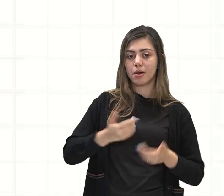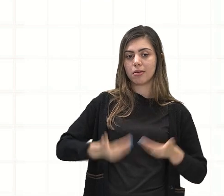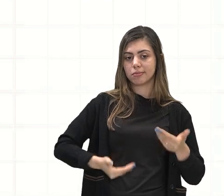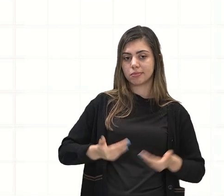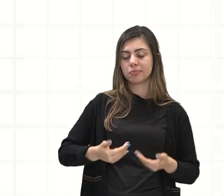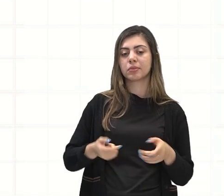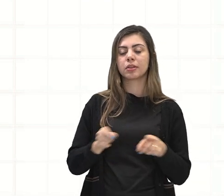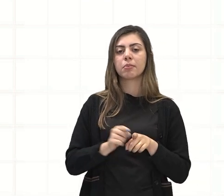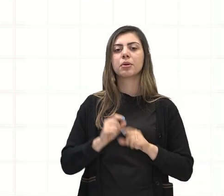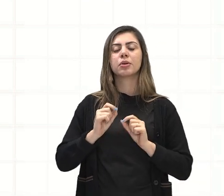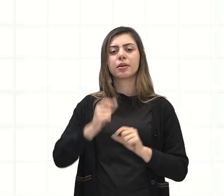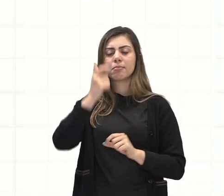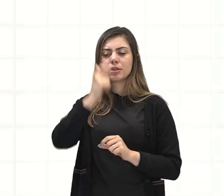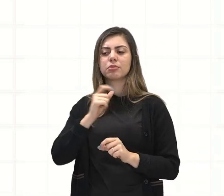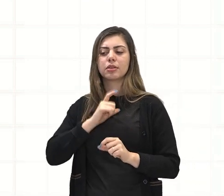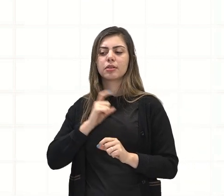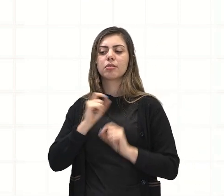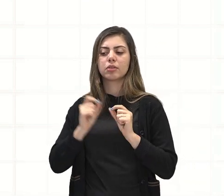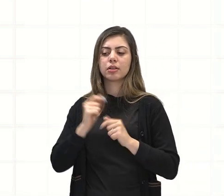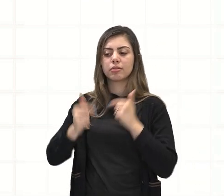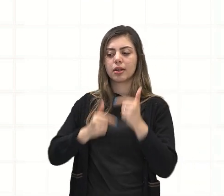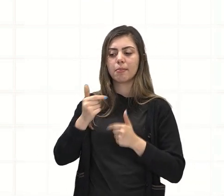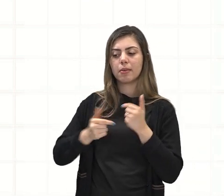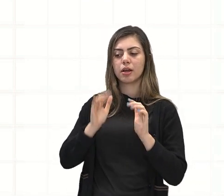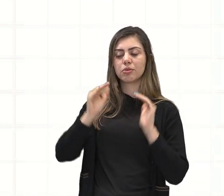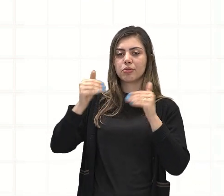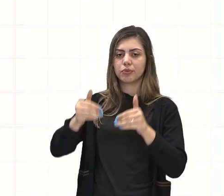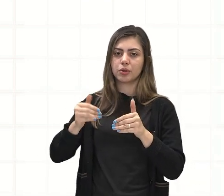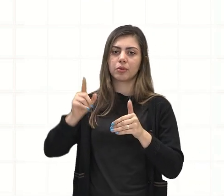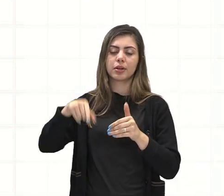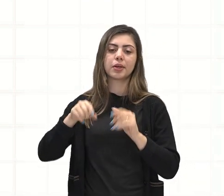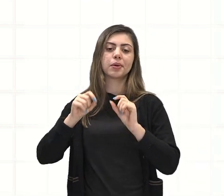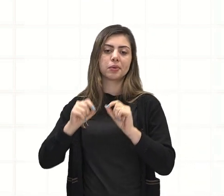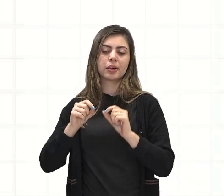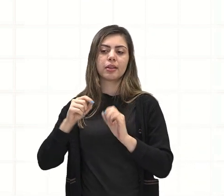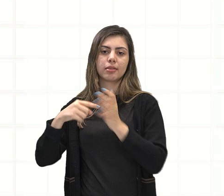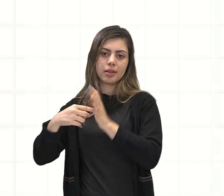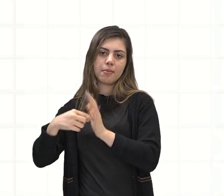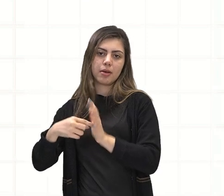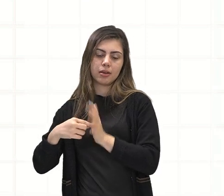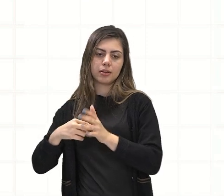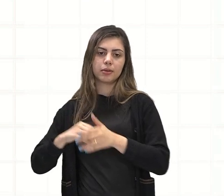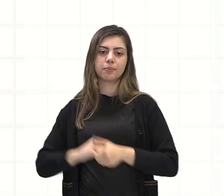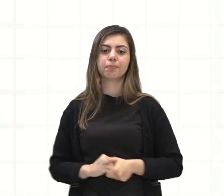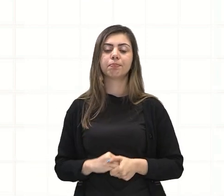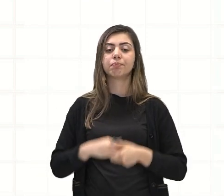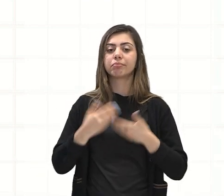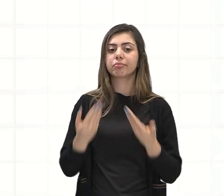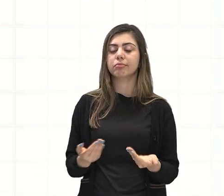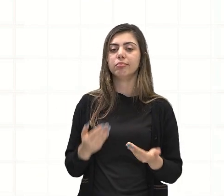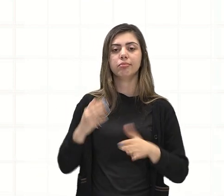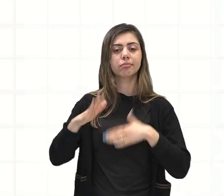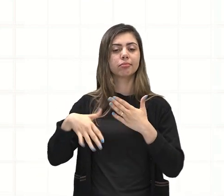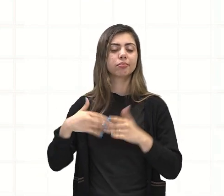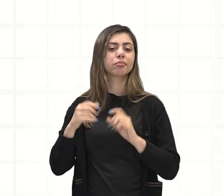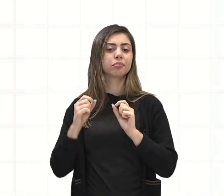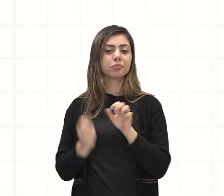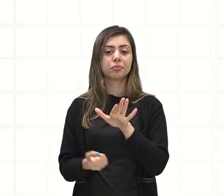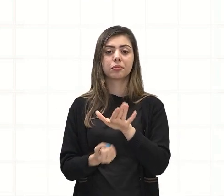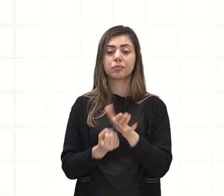desempenhar funções específicas, em que? No domínio do trabalho junto das máquinas. Então, logo,